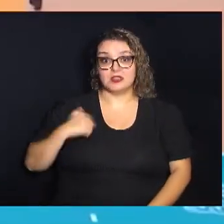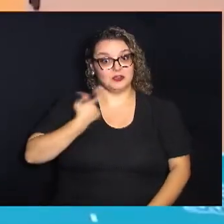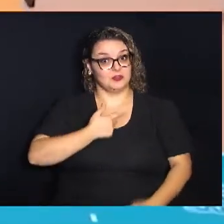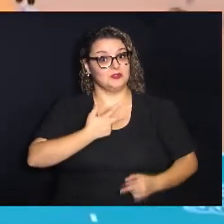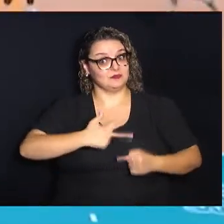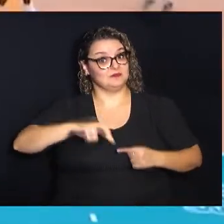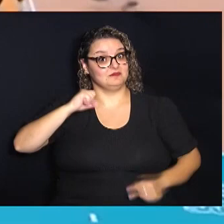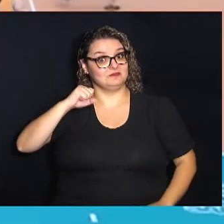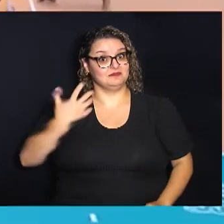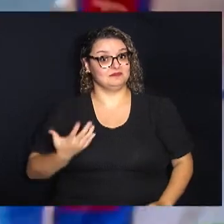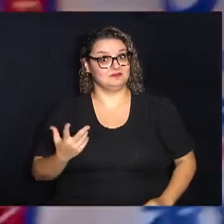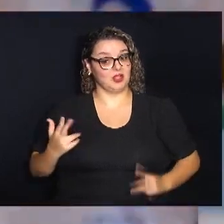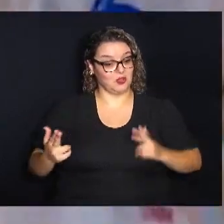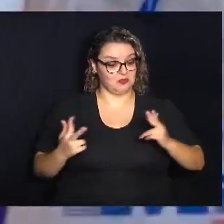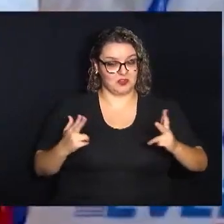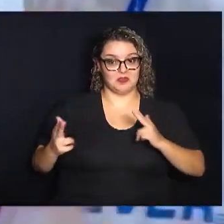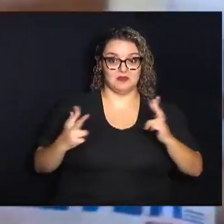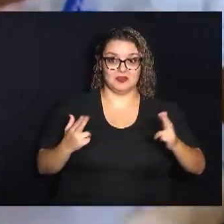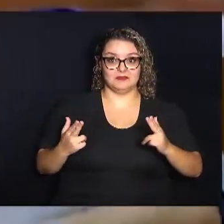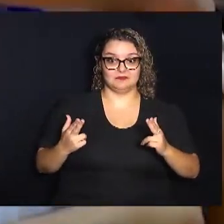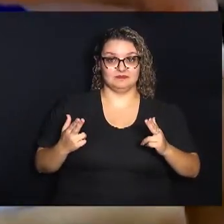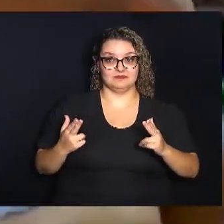de igual a igual e colocamos eles